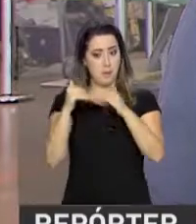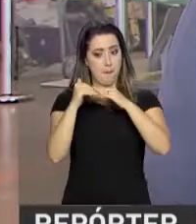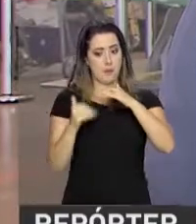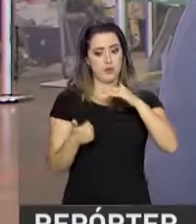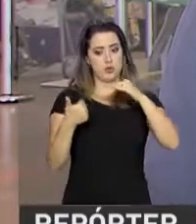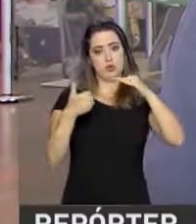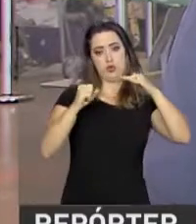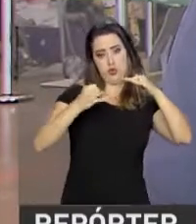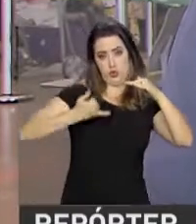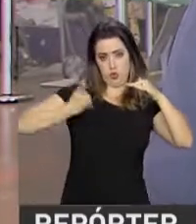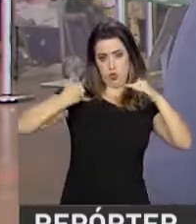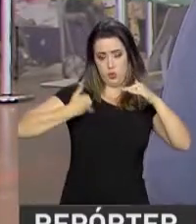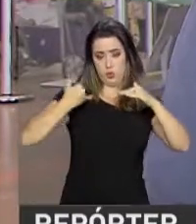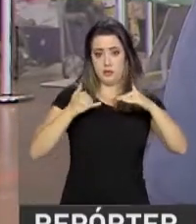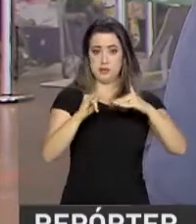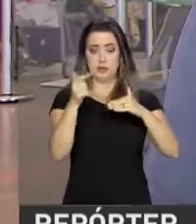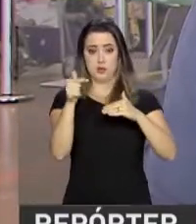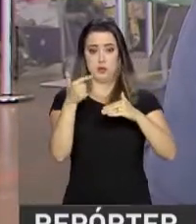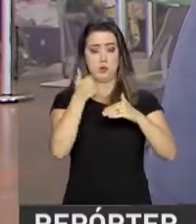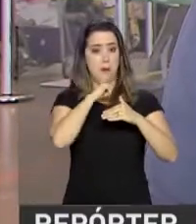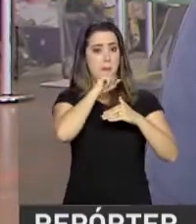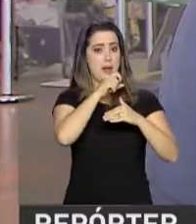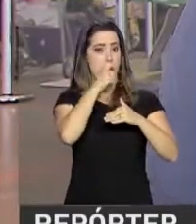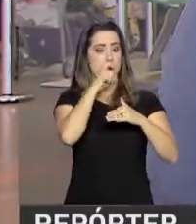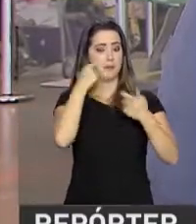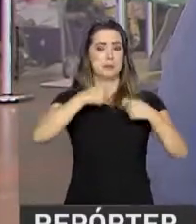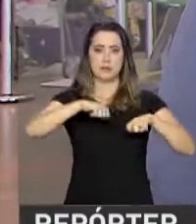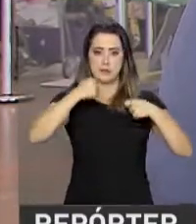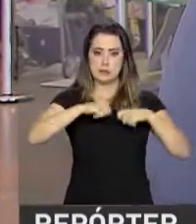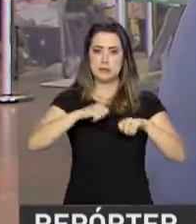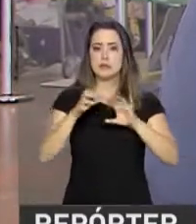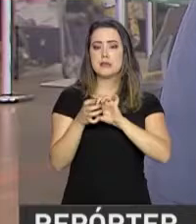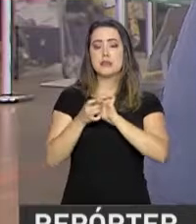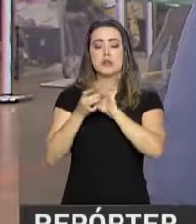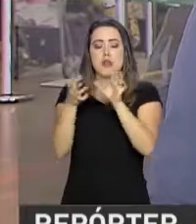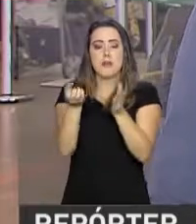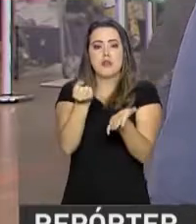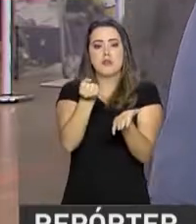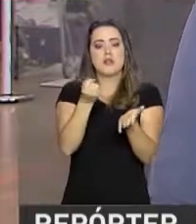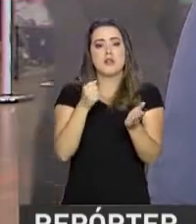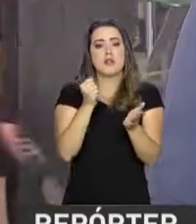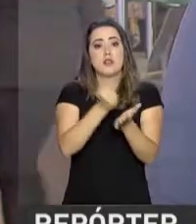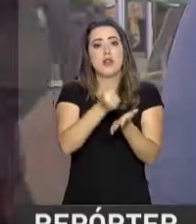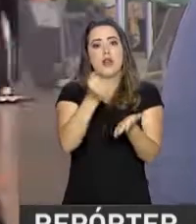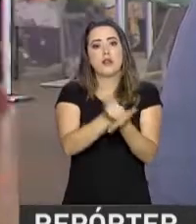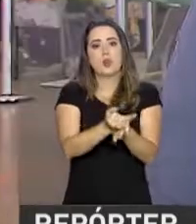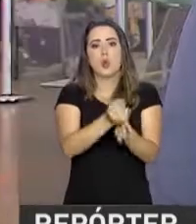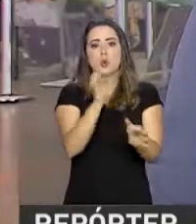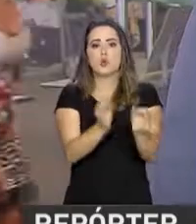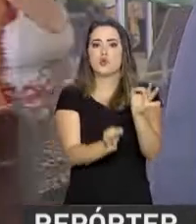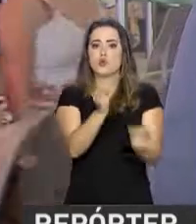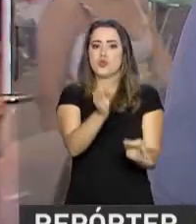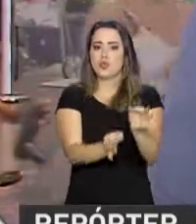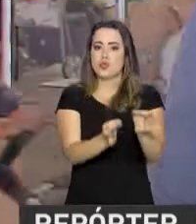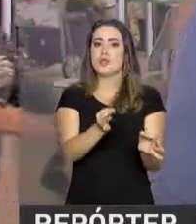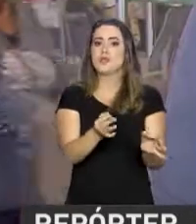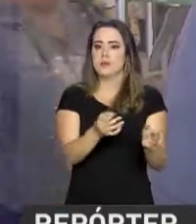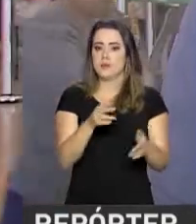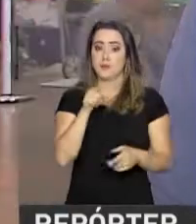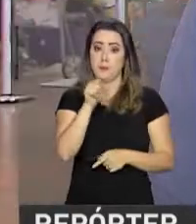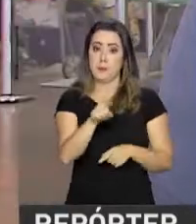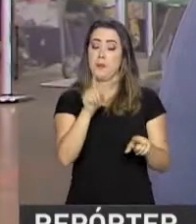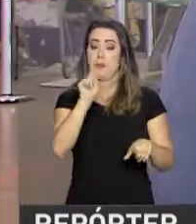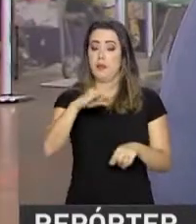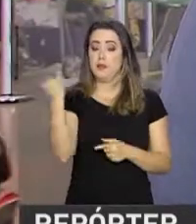anos que estiverem viajando sem a companhia dos pais precisam de autorização judicial com firma reconhecida.